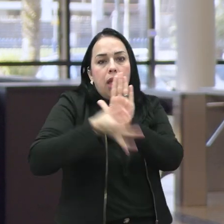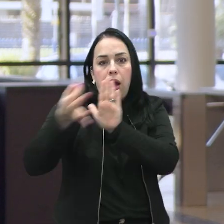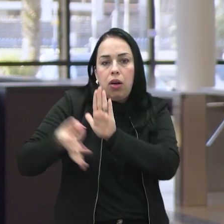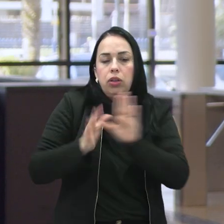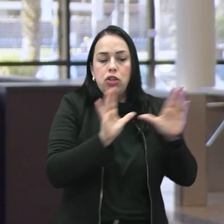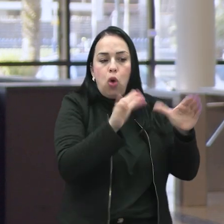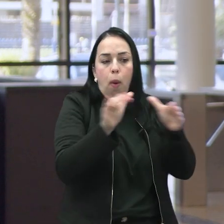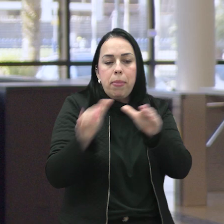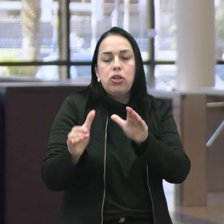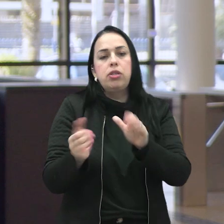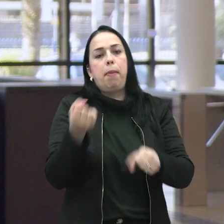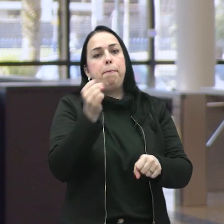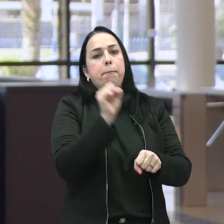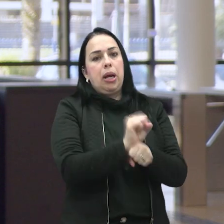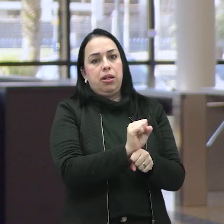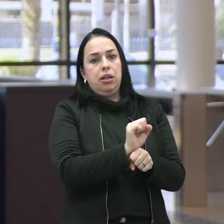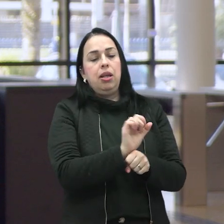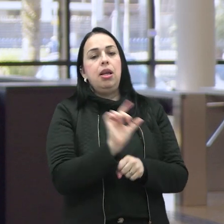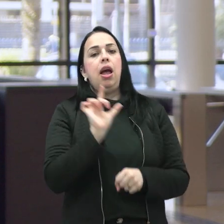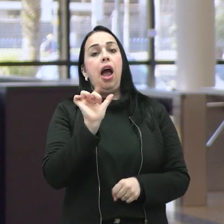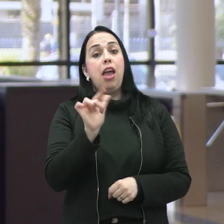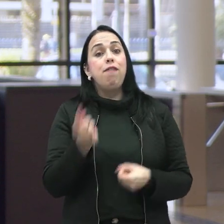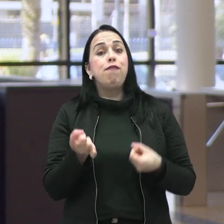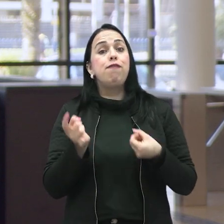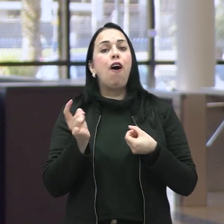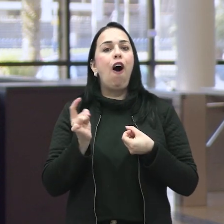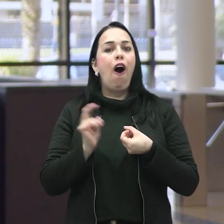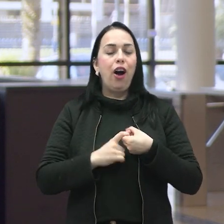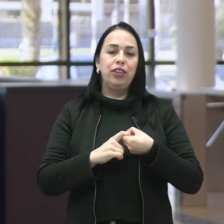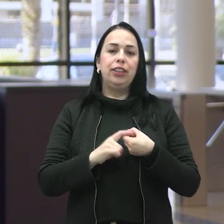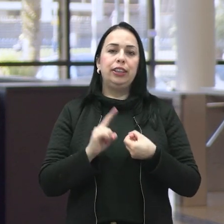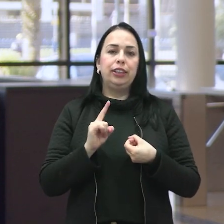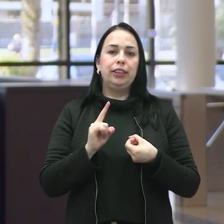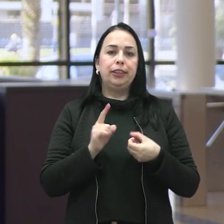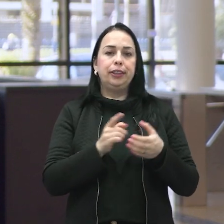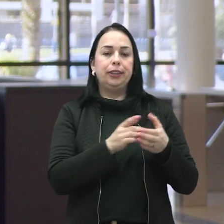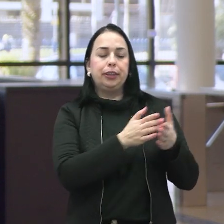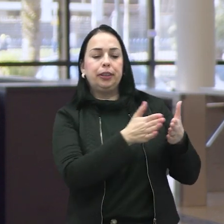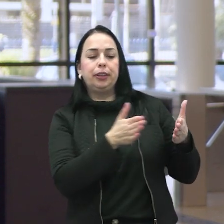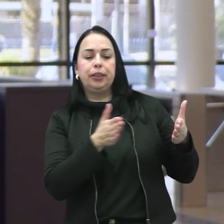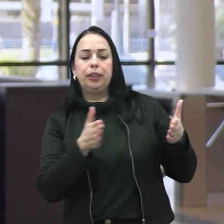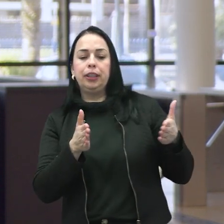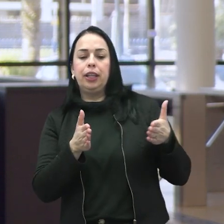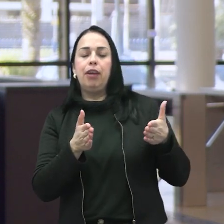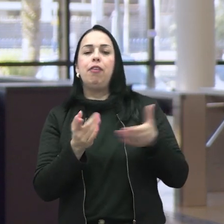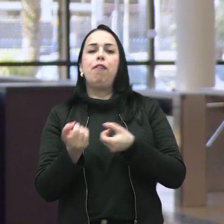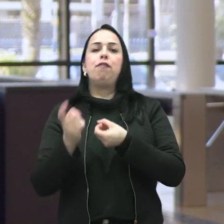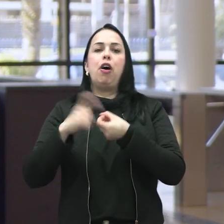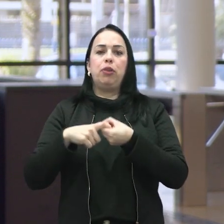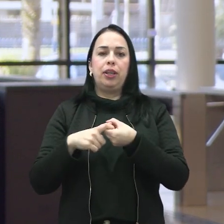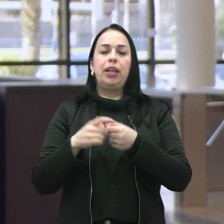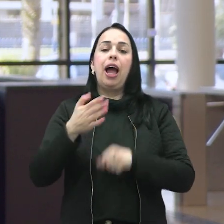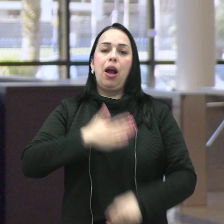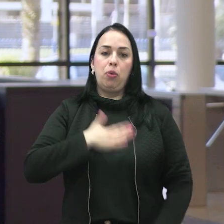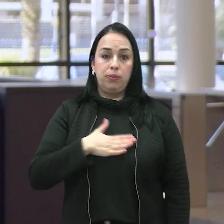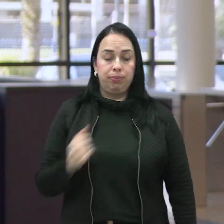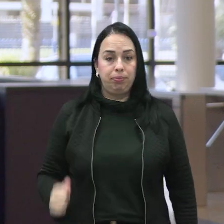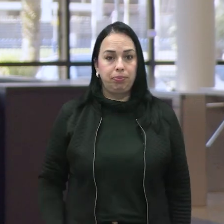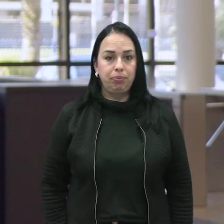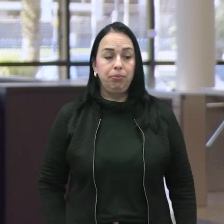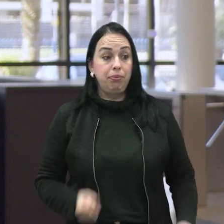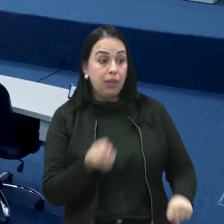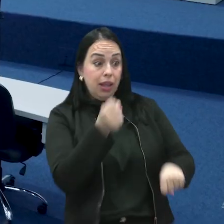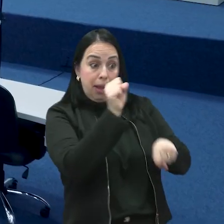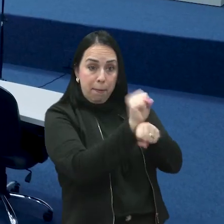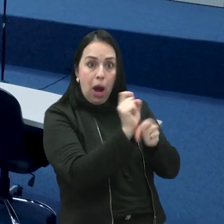de comissão ficam suspensos, e aí tudo isso retoma após o fim do recesso